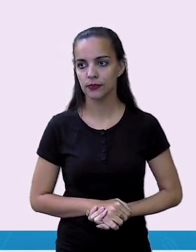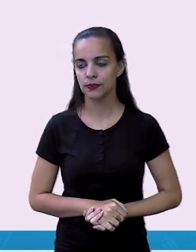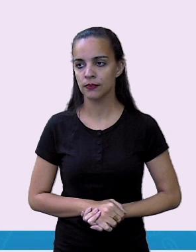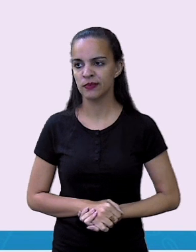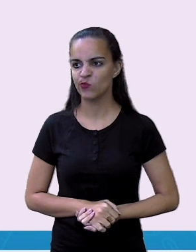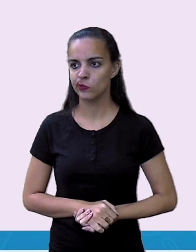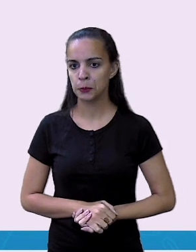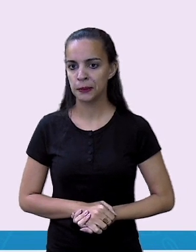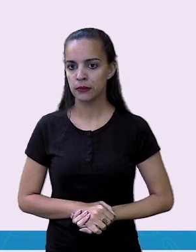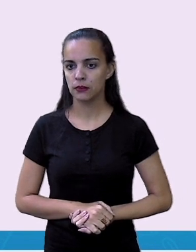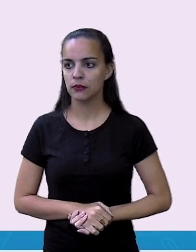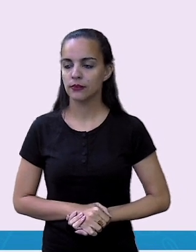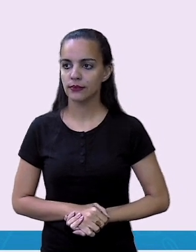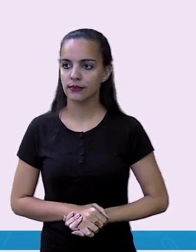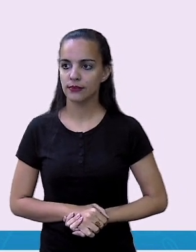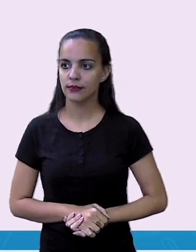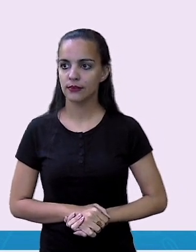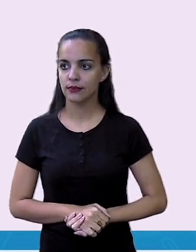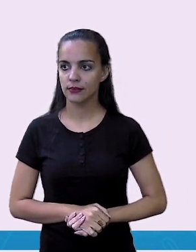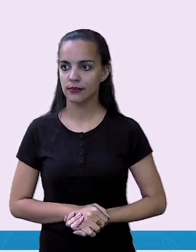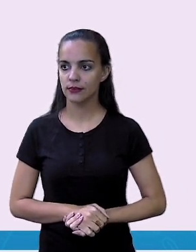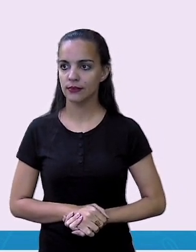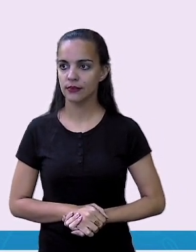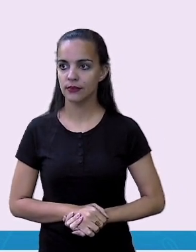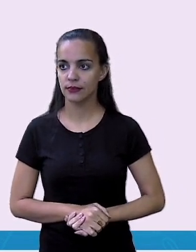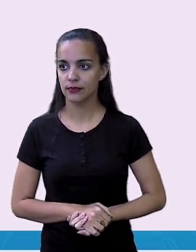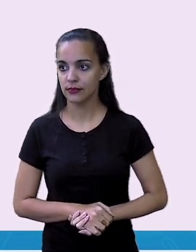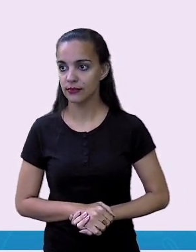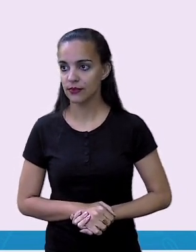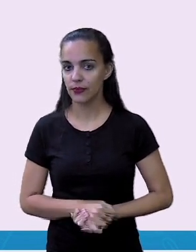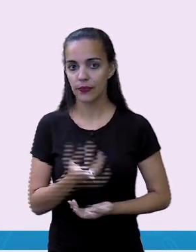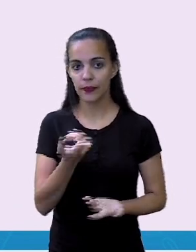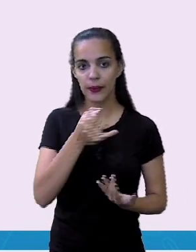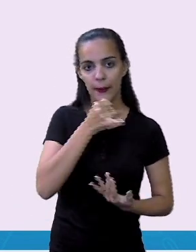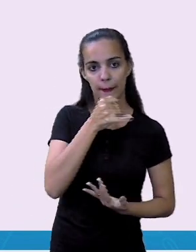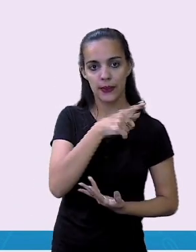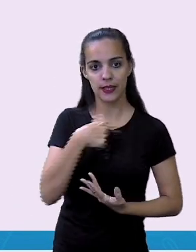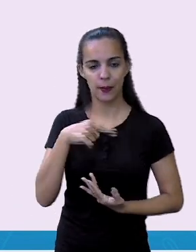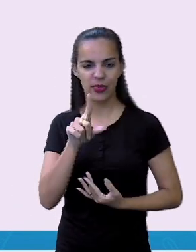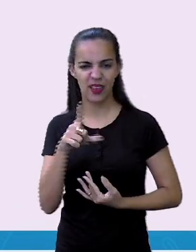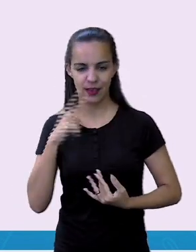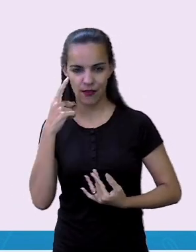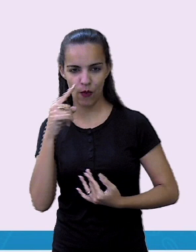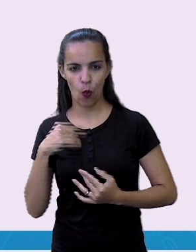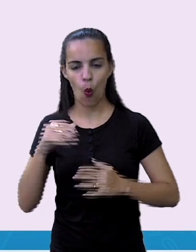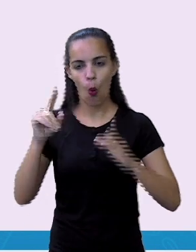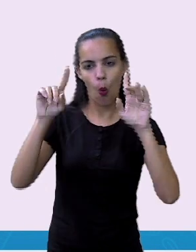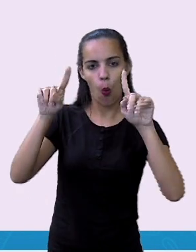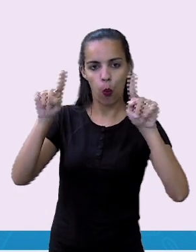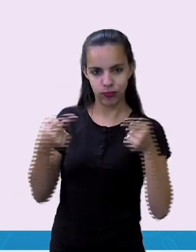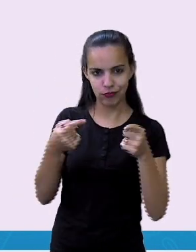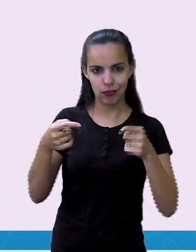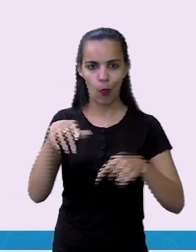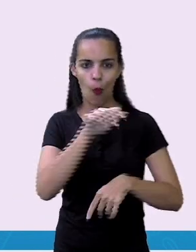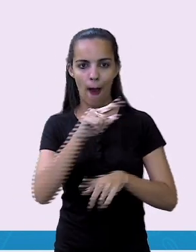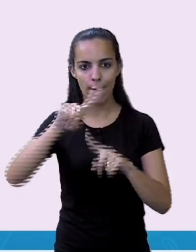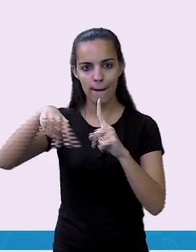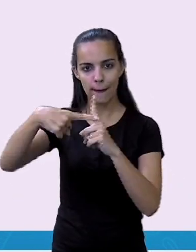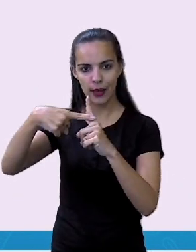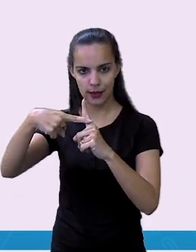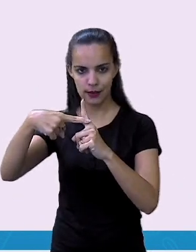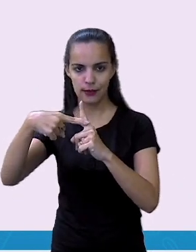o quadrado da soma de 2 termos. Lembrando que se está ao quadrado, é ele vezes ele. Se eu aplicar